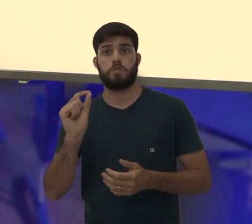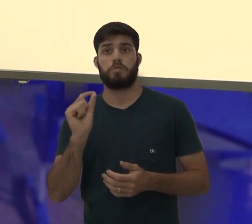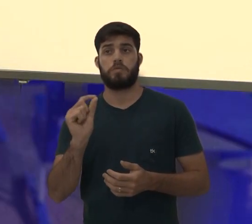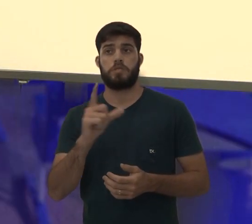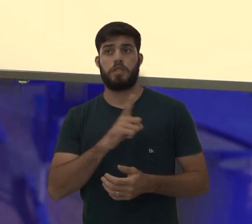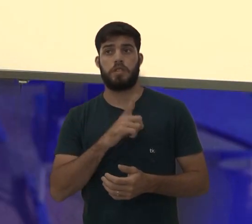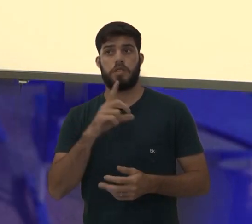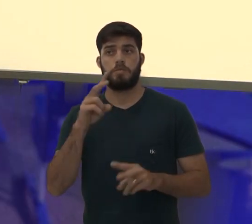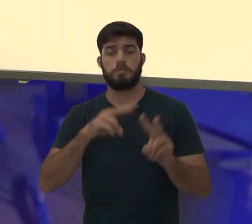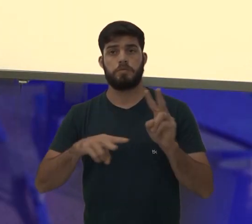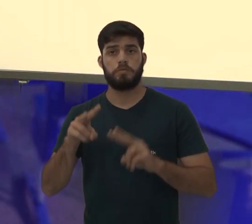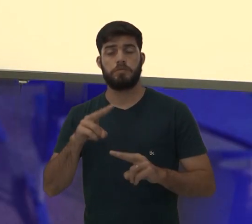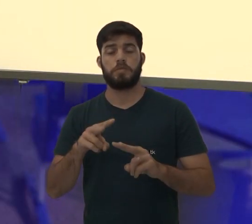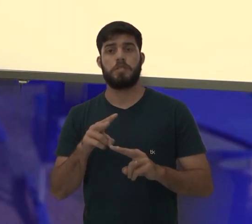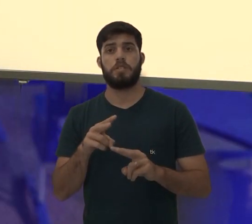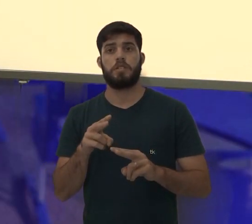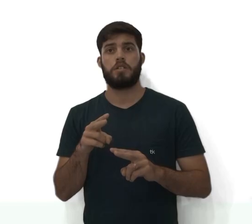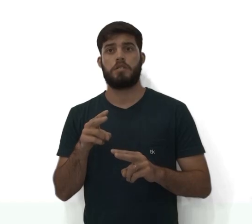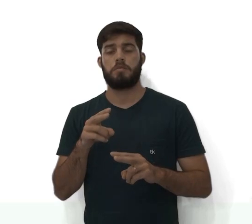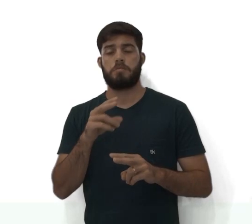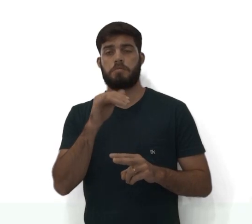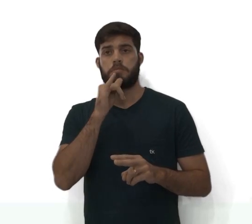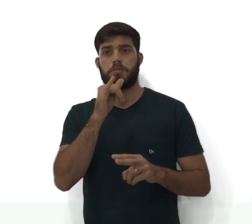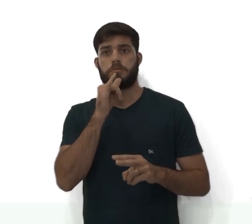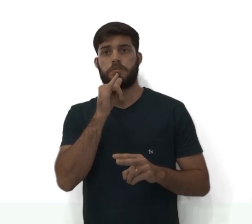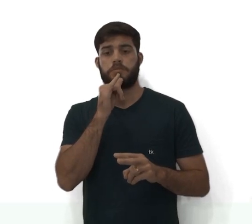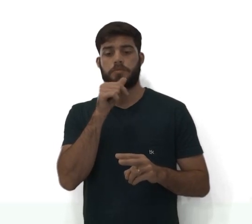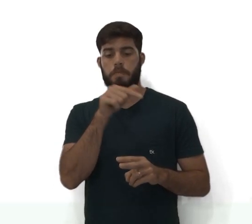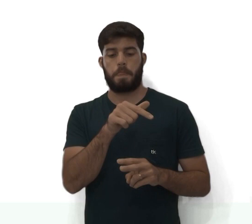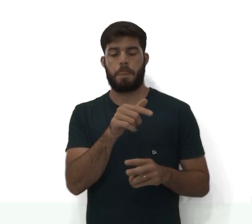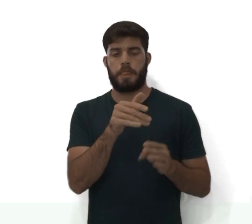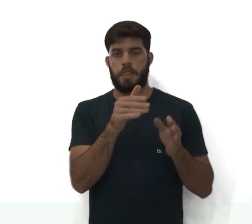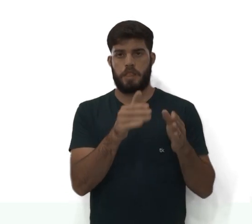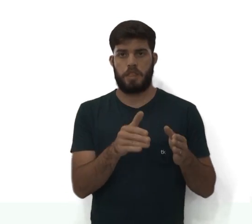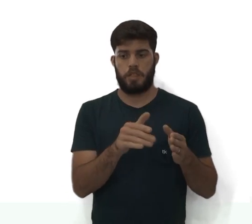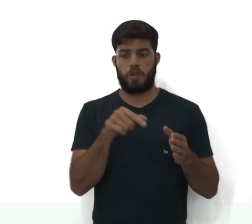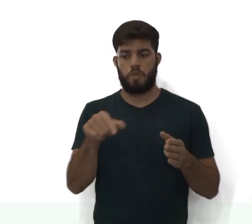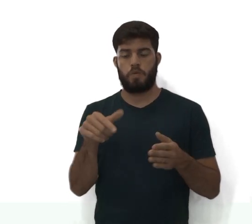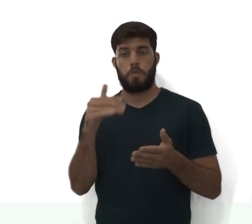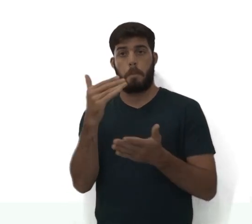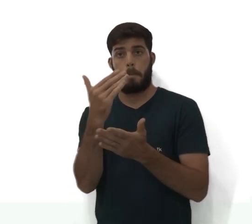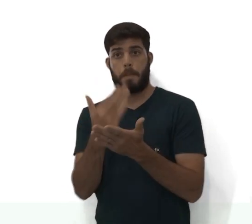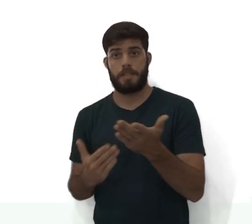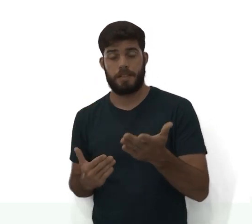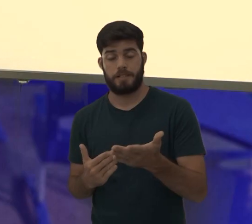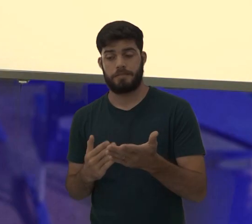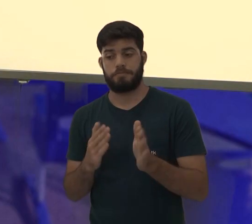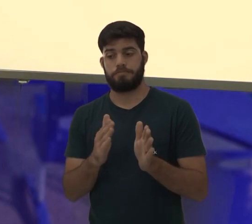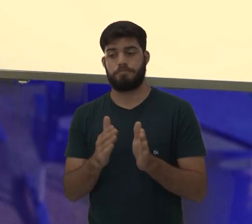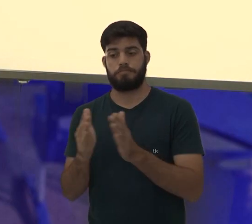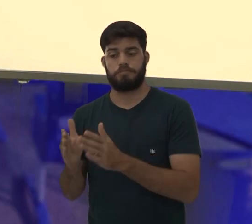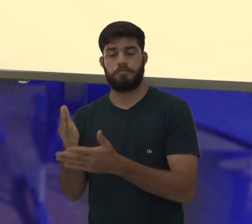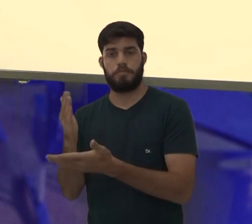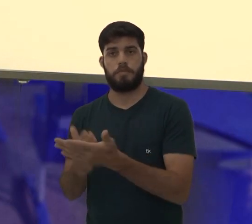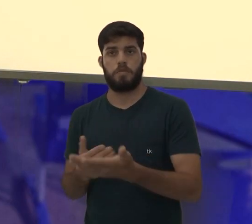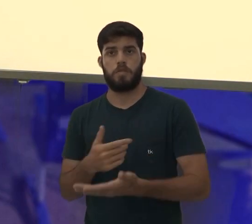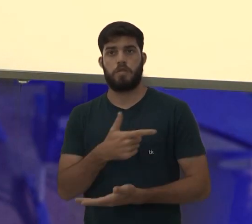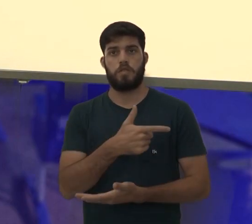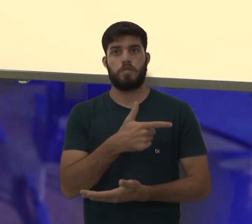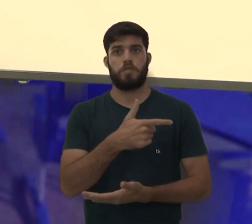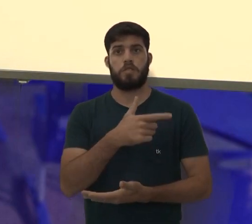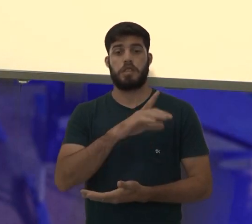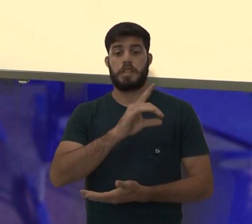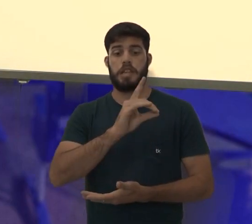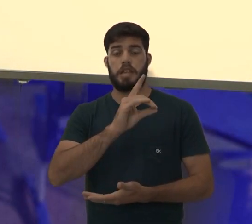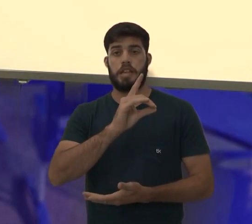a seguinte observação: ó, cada um era metade da altura do boneco anterior. Então, ele fez um boneco com 2 centímetros, com